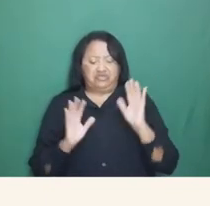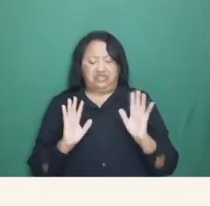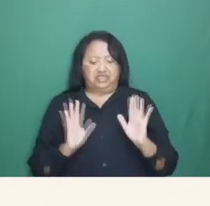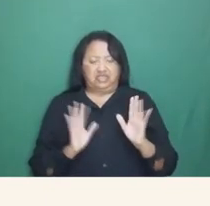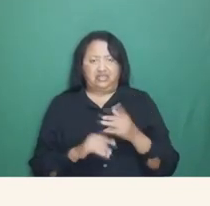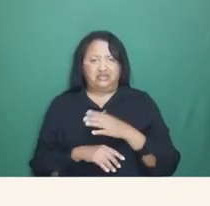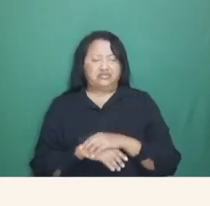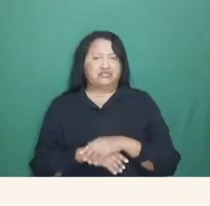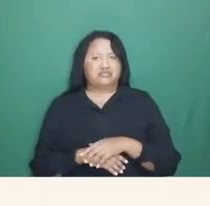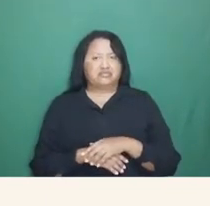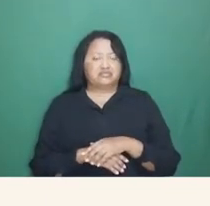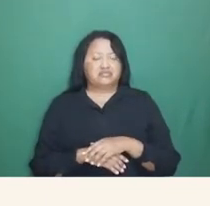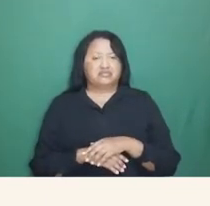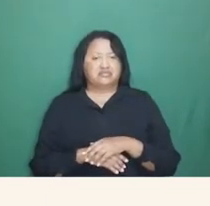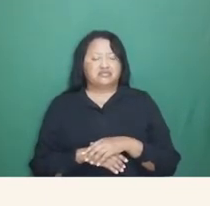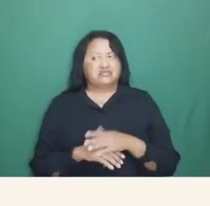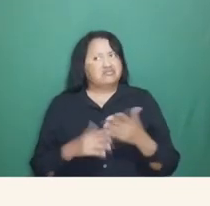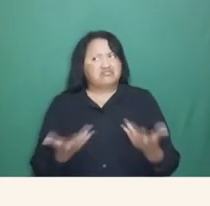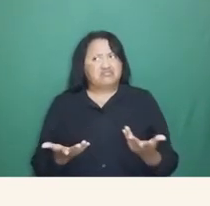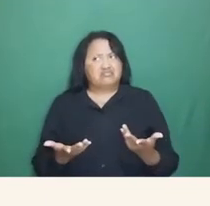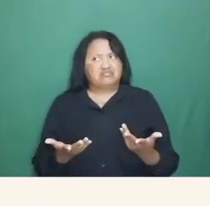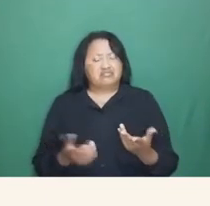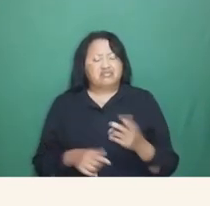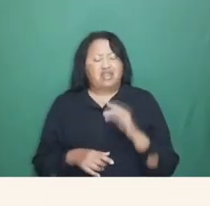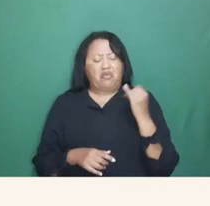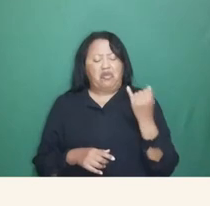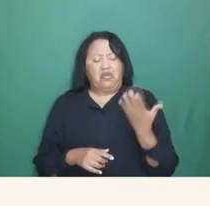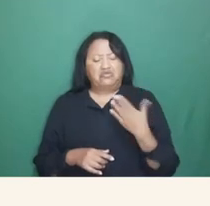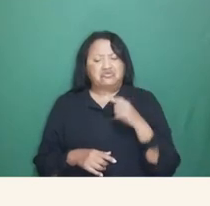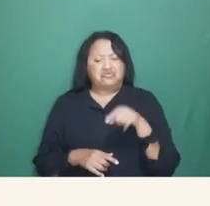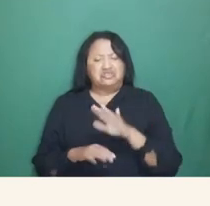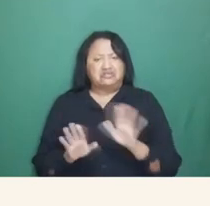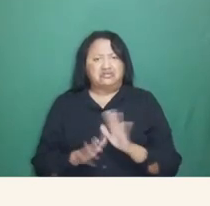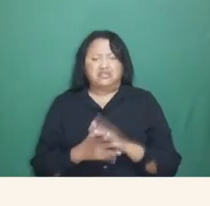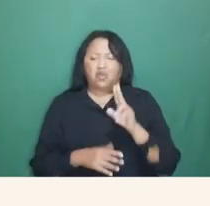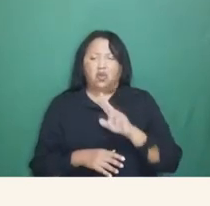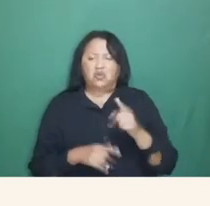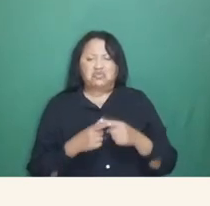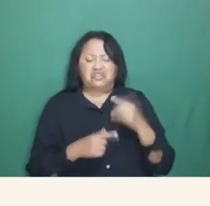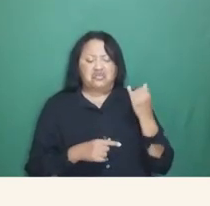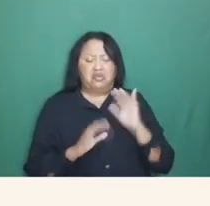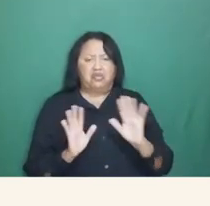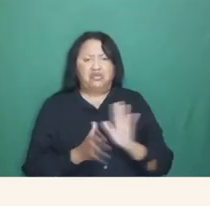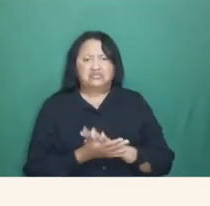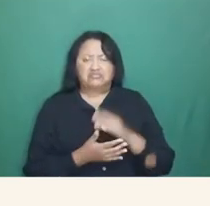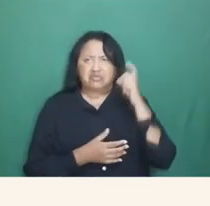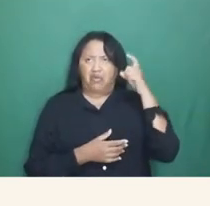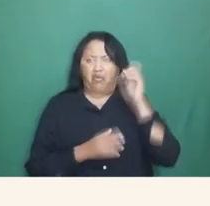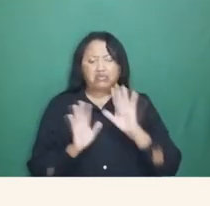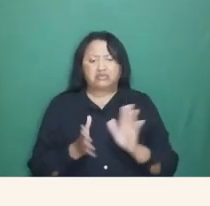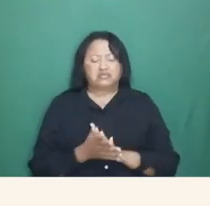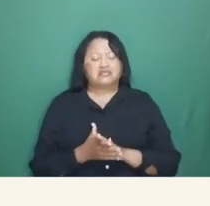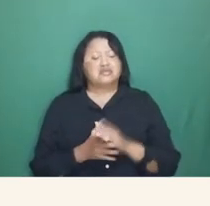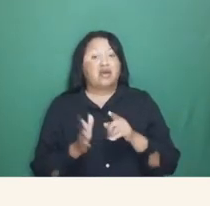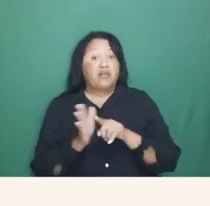importam obediente sim seja não Ela não se importa com isso ela simplesmente não usa por conta disso então a questão 11 a